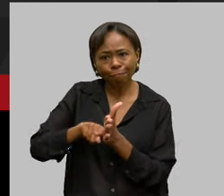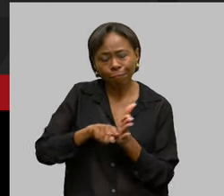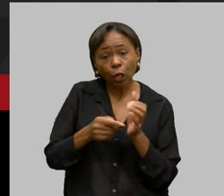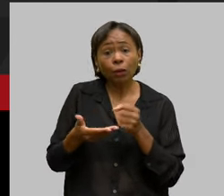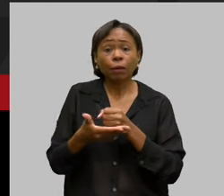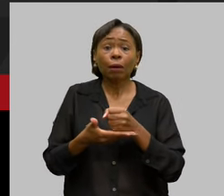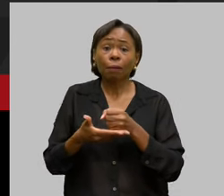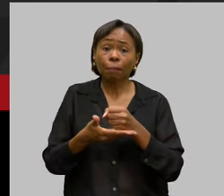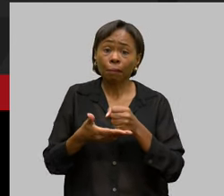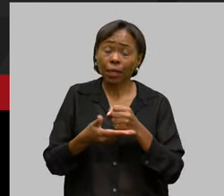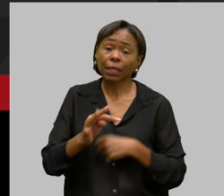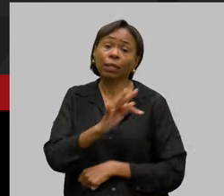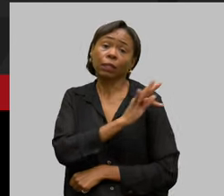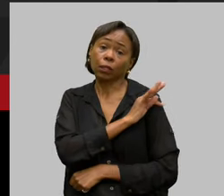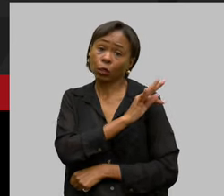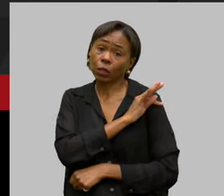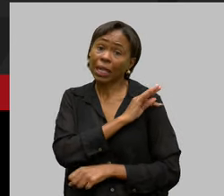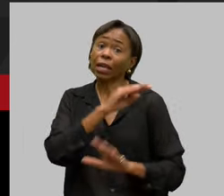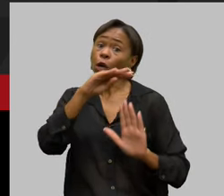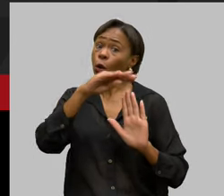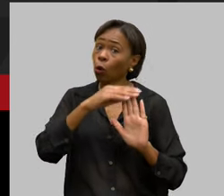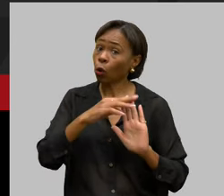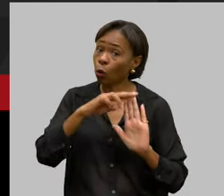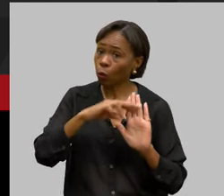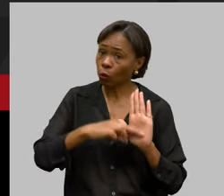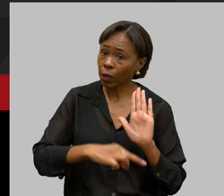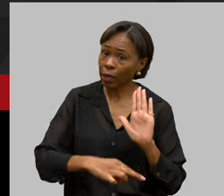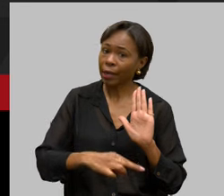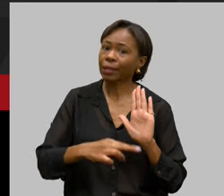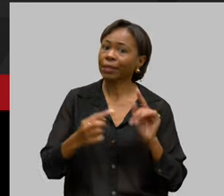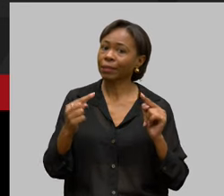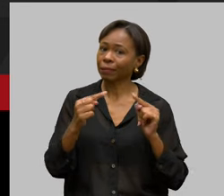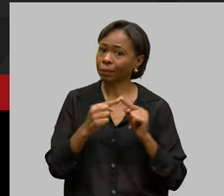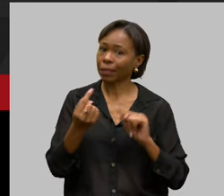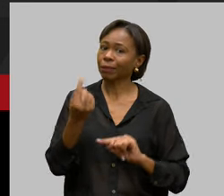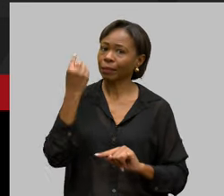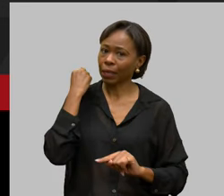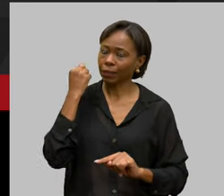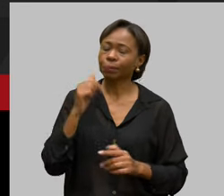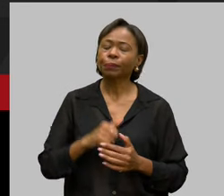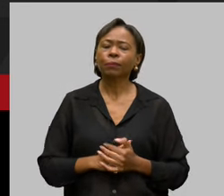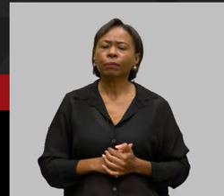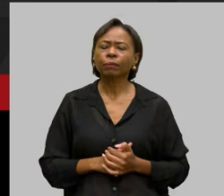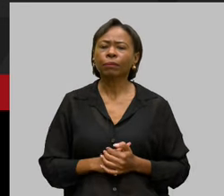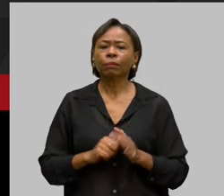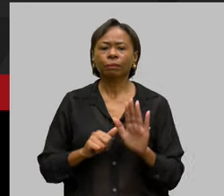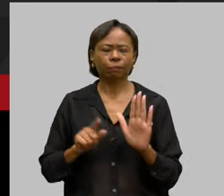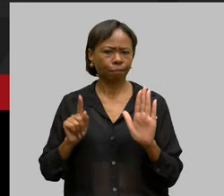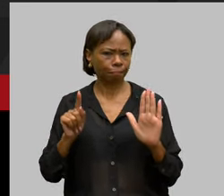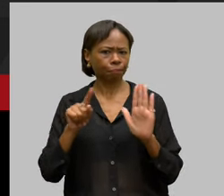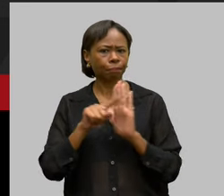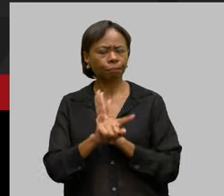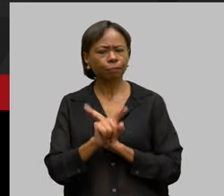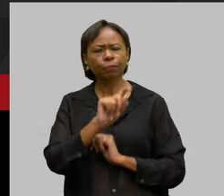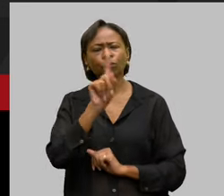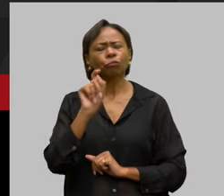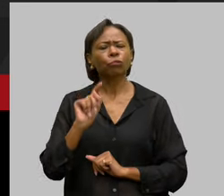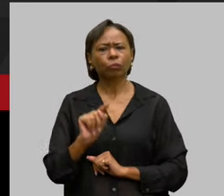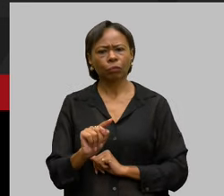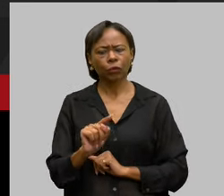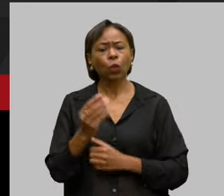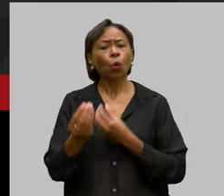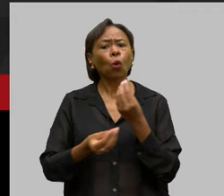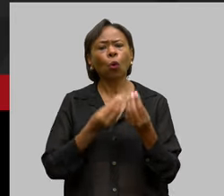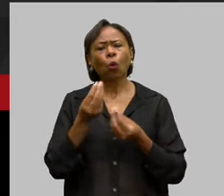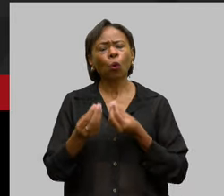Tecnicamente com premissas adequadas àquela realidade a pergunta que fica então para eu passar pro próximo Bloco Eh como equacionar